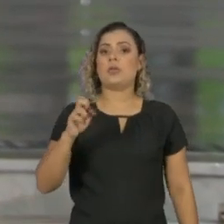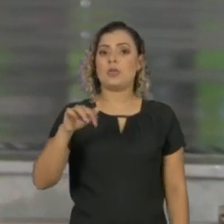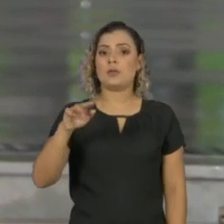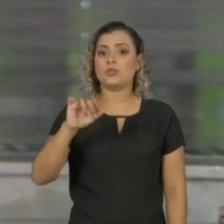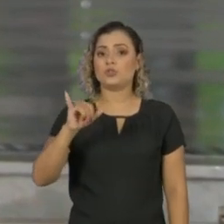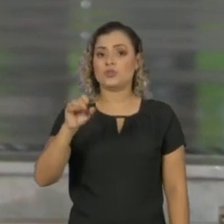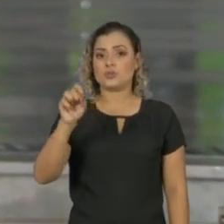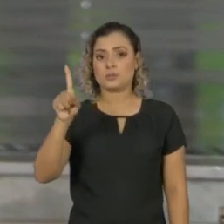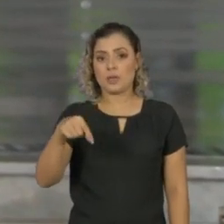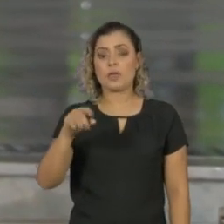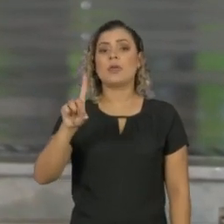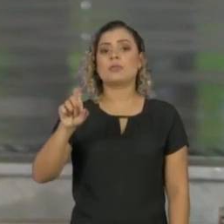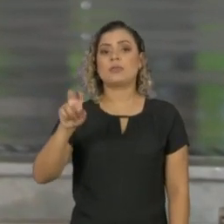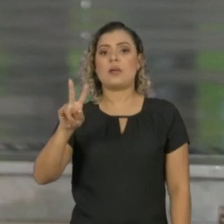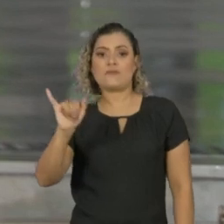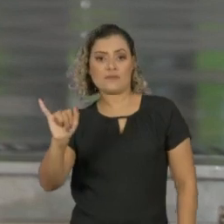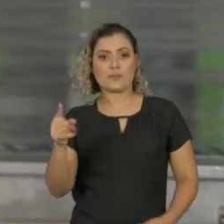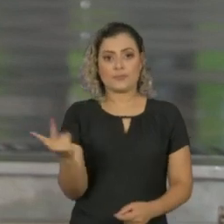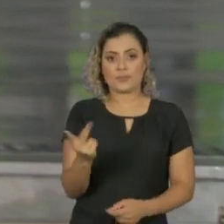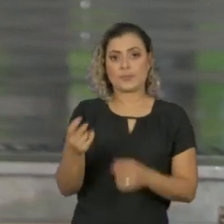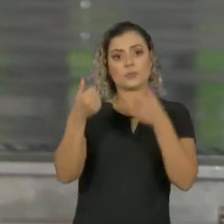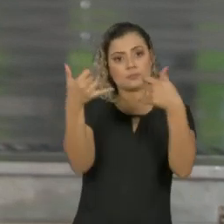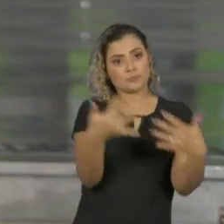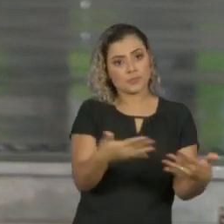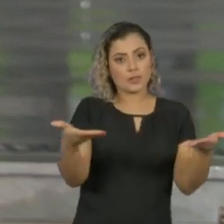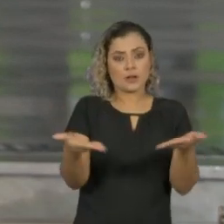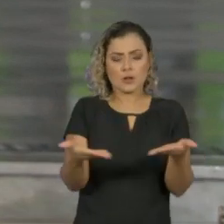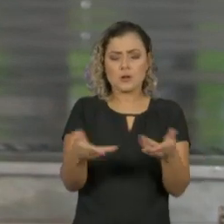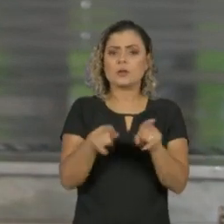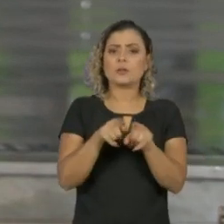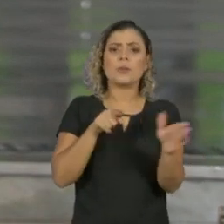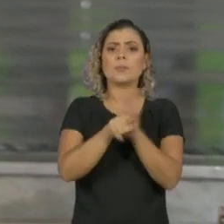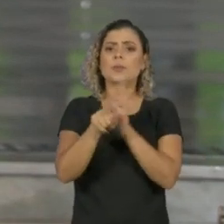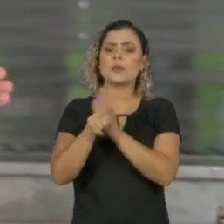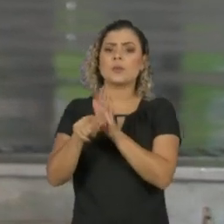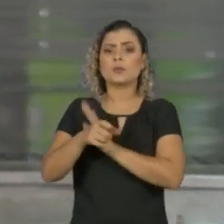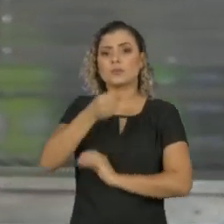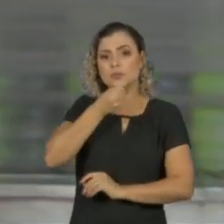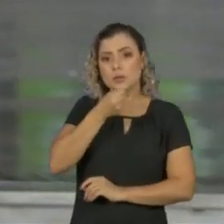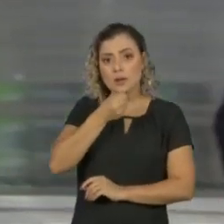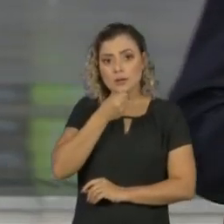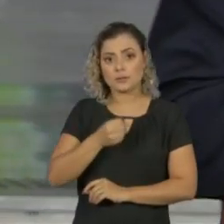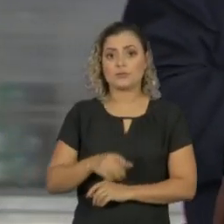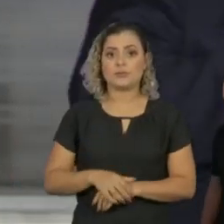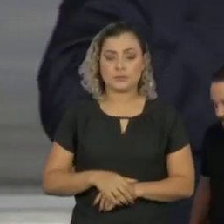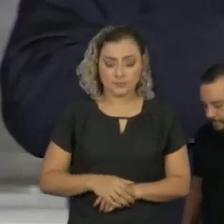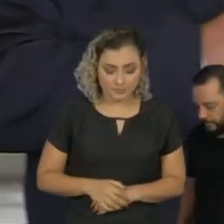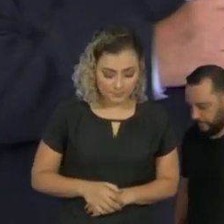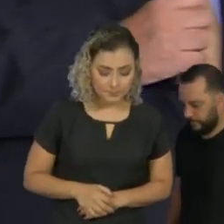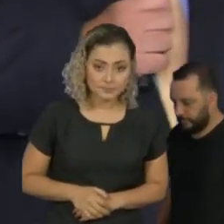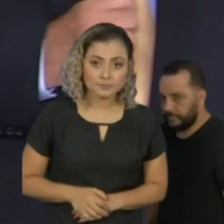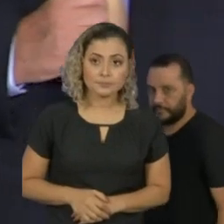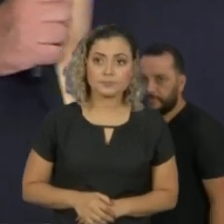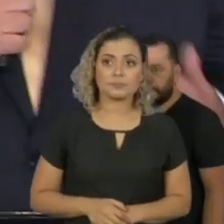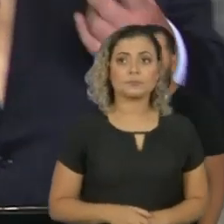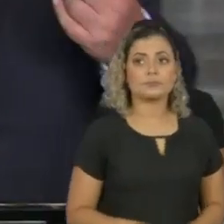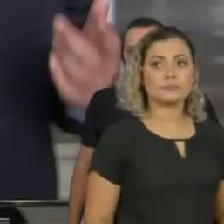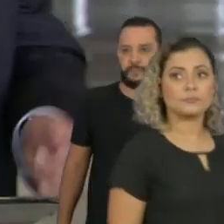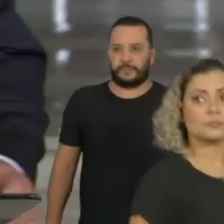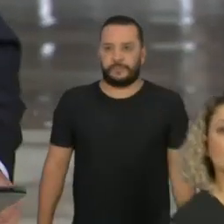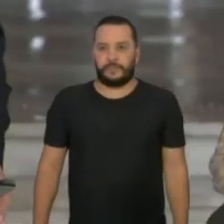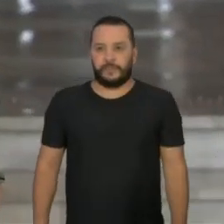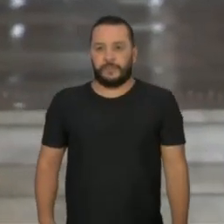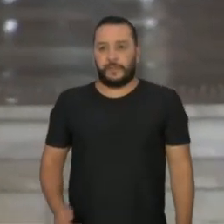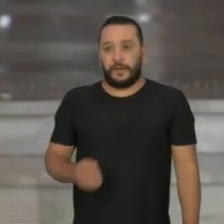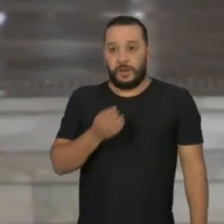na sequência a intervenção do Dr. Davi Wipp e as perguntas dos jornalistas. Dr. Germa. Muito bom dia, muito boa